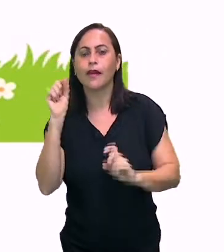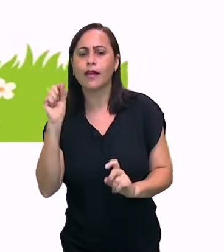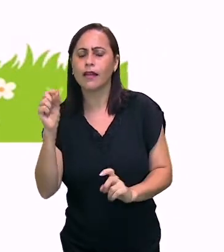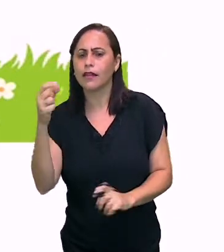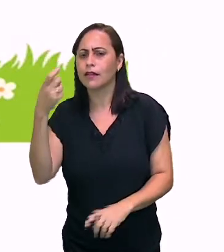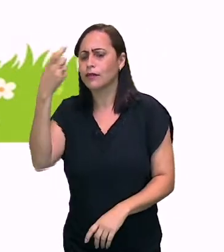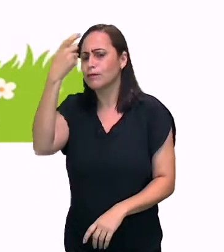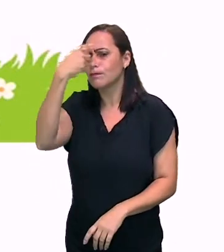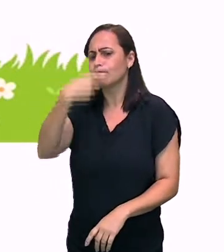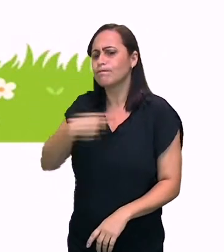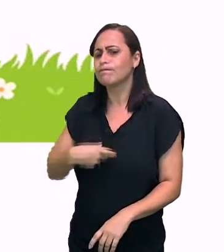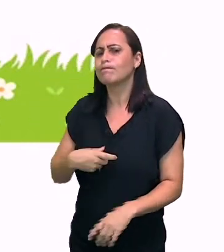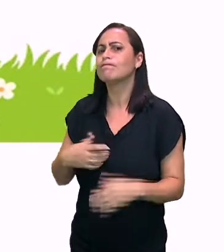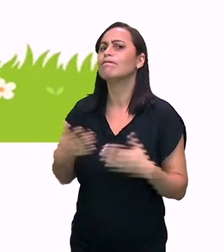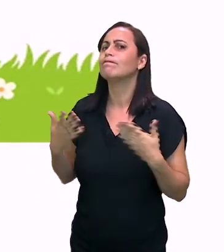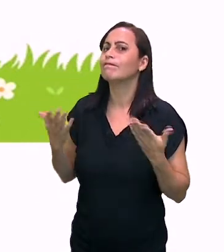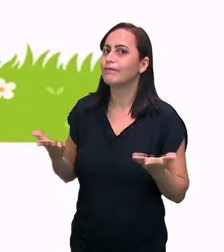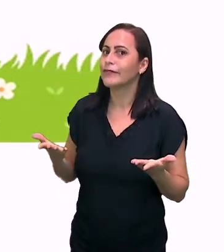Giane Rodari.